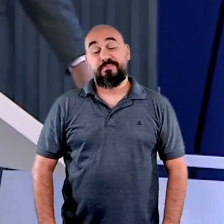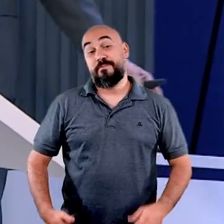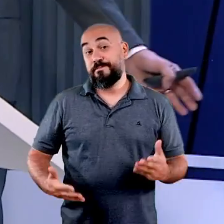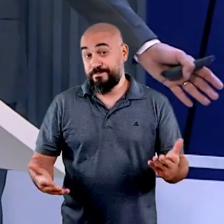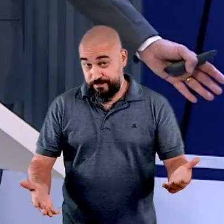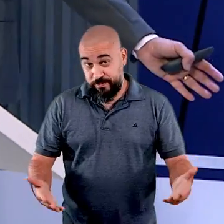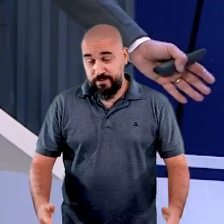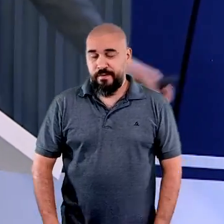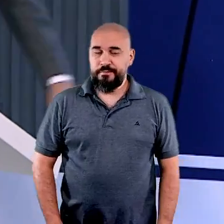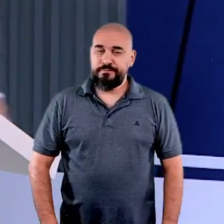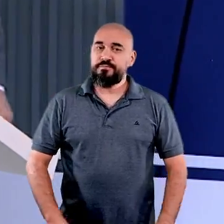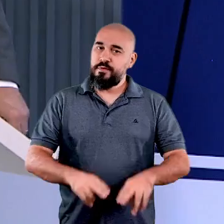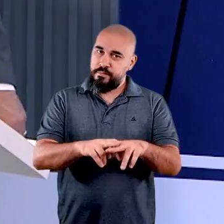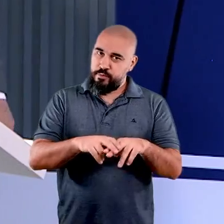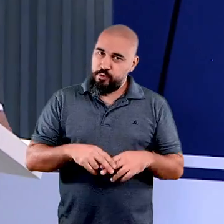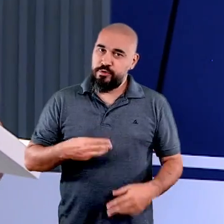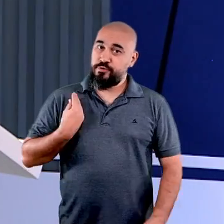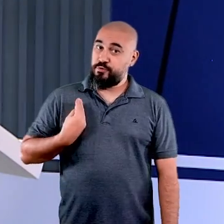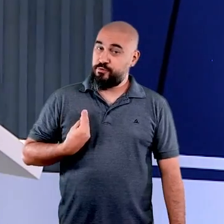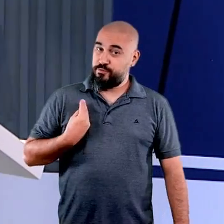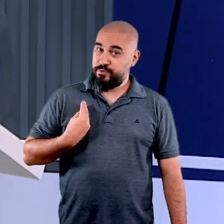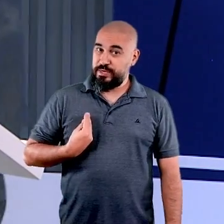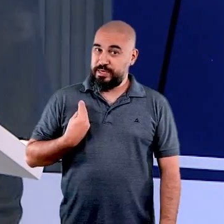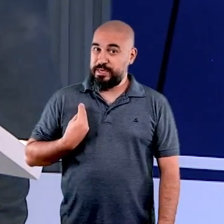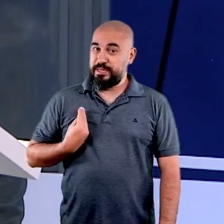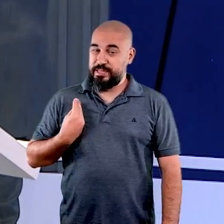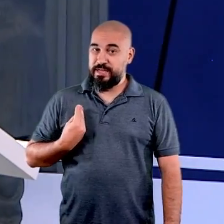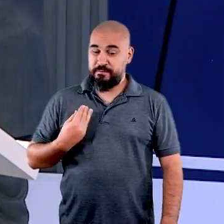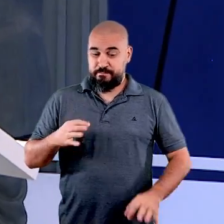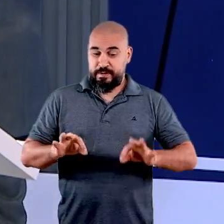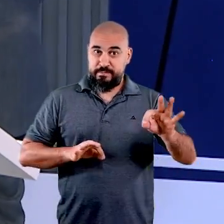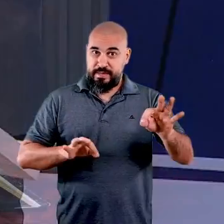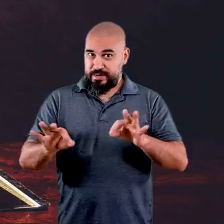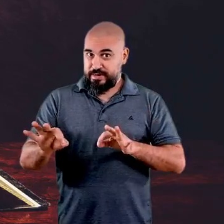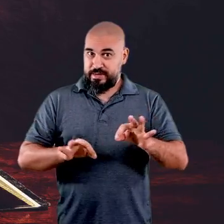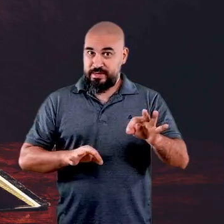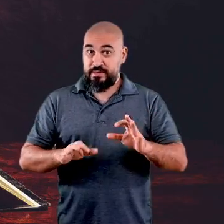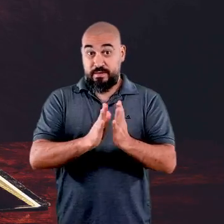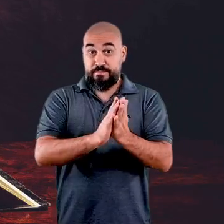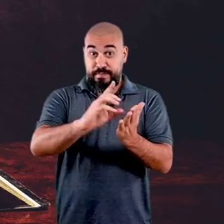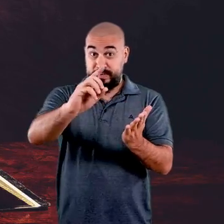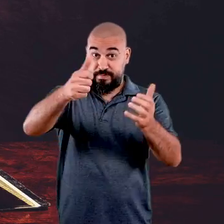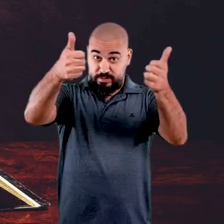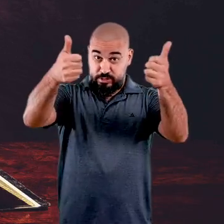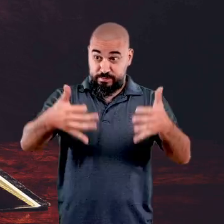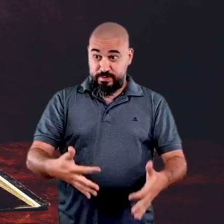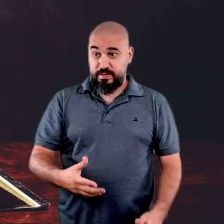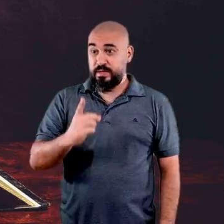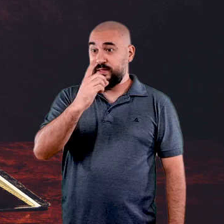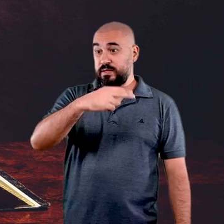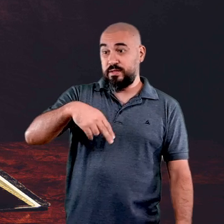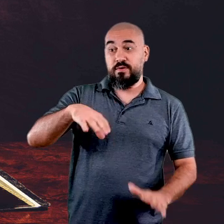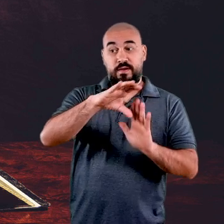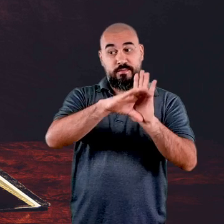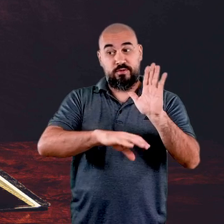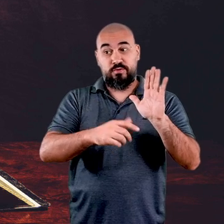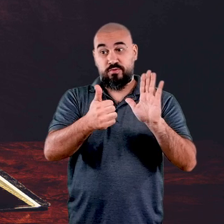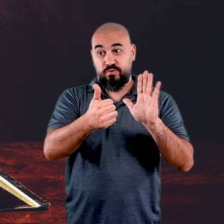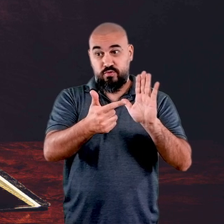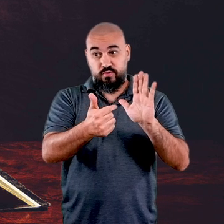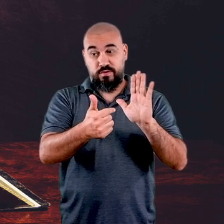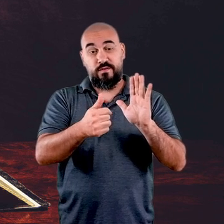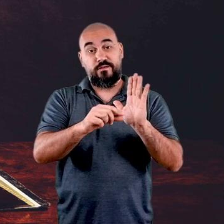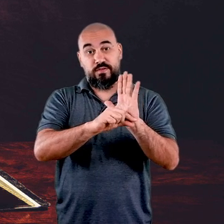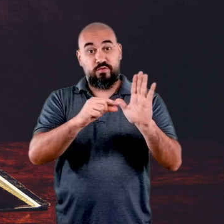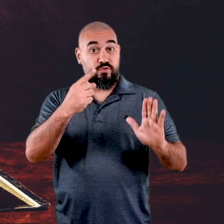Então, é por isso que a Bíblia nos diz o seguinte, Daniel capítulo 12, versículo 2: muitos